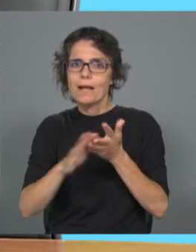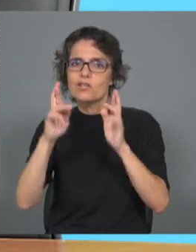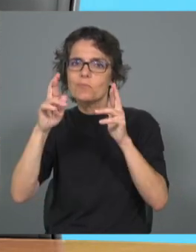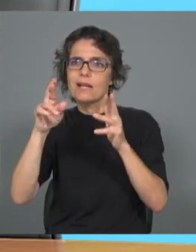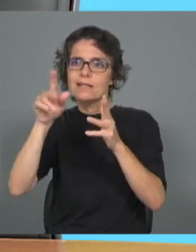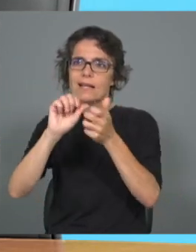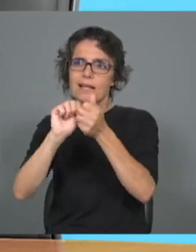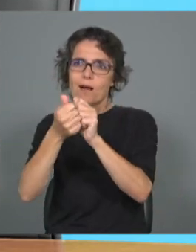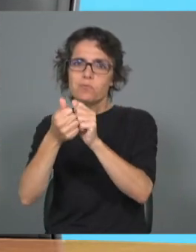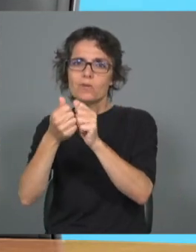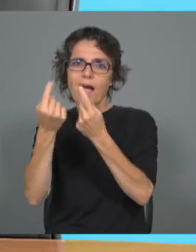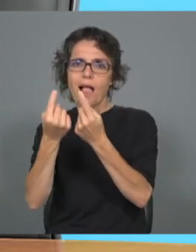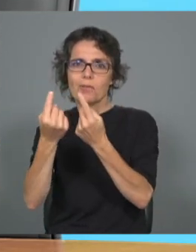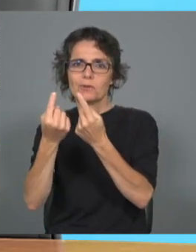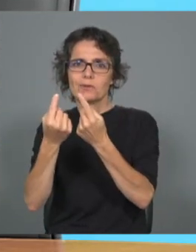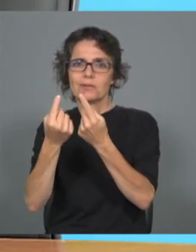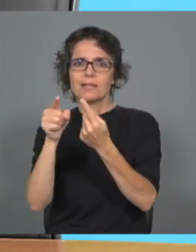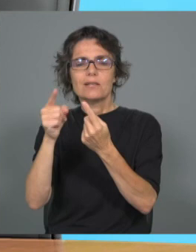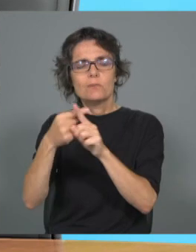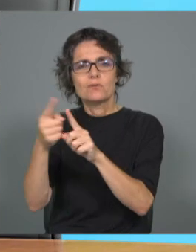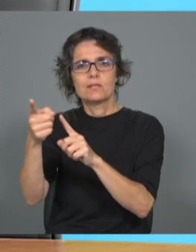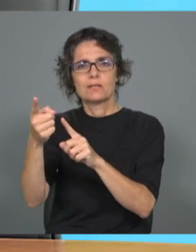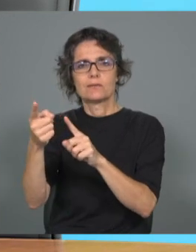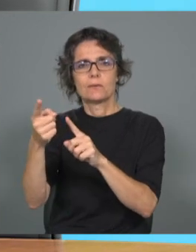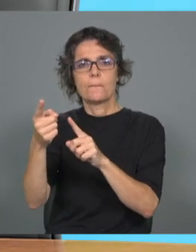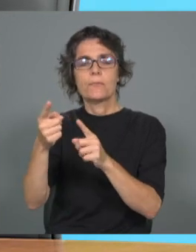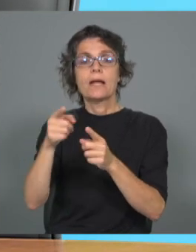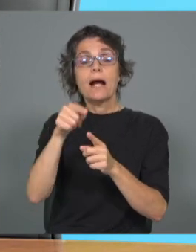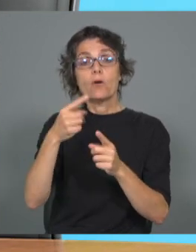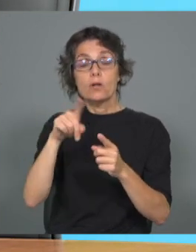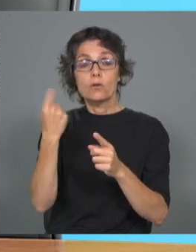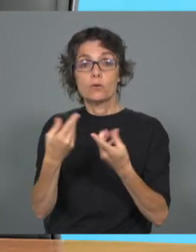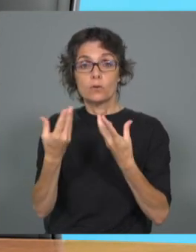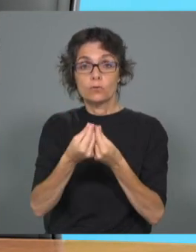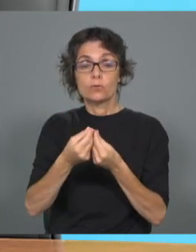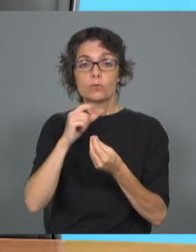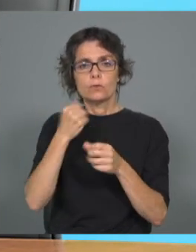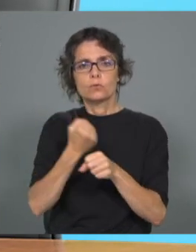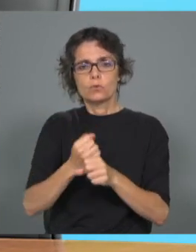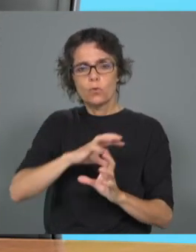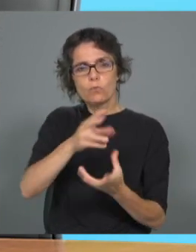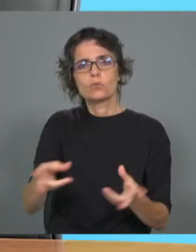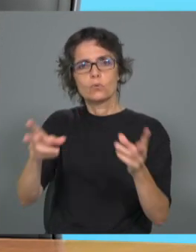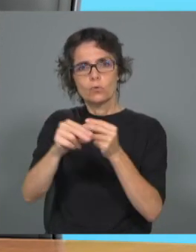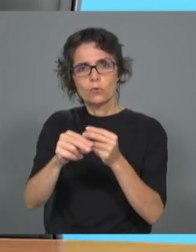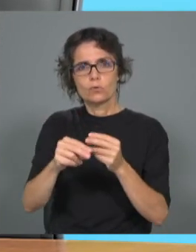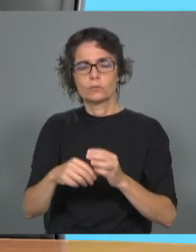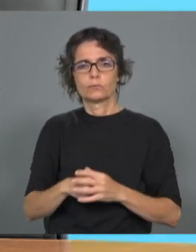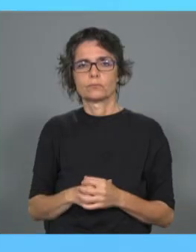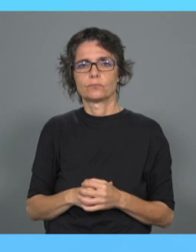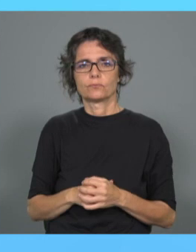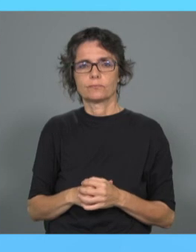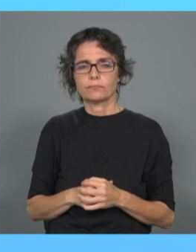este mundo onde todas as pessoas se possam realizar, possam viver em segurança, possam ser felizes? Vamos